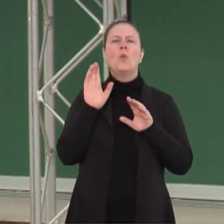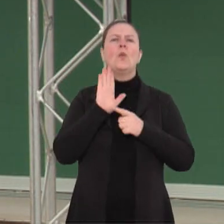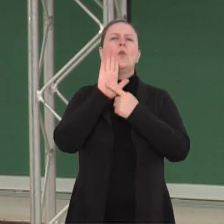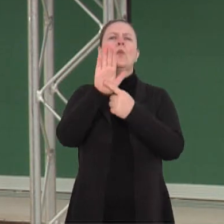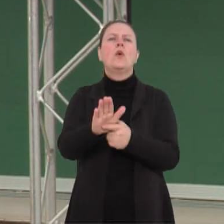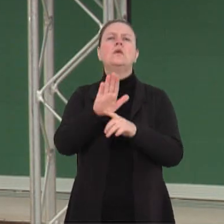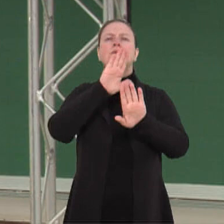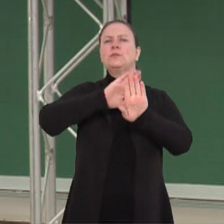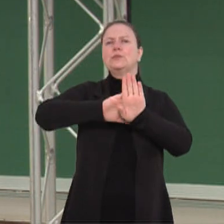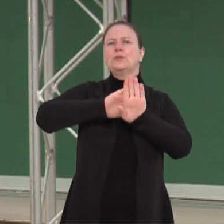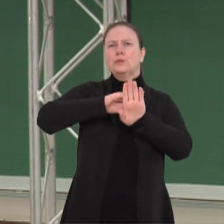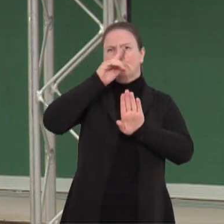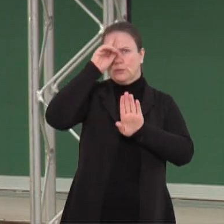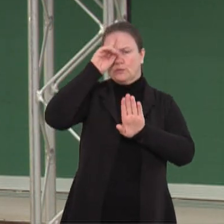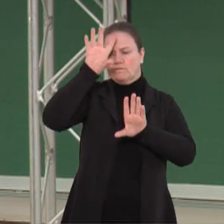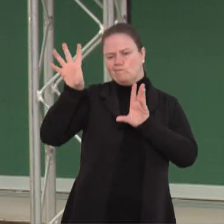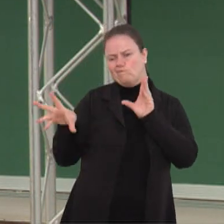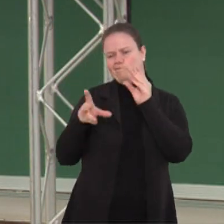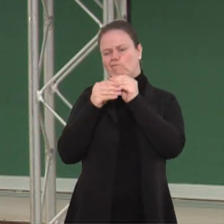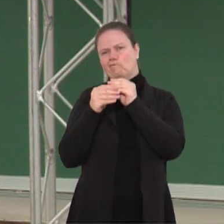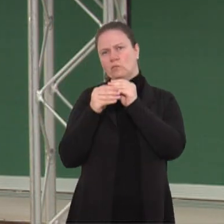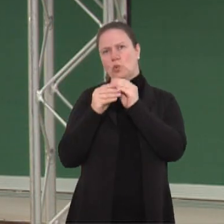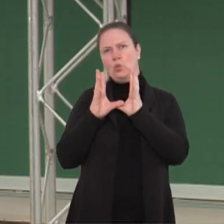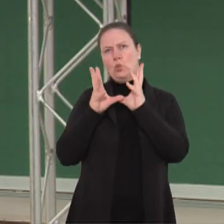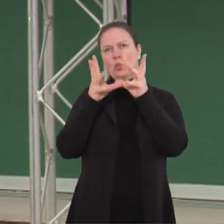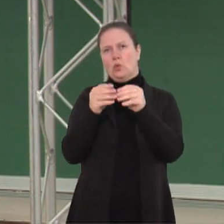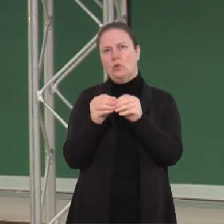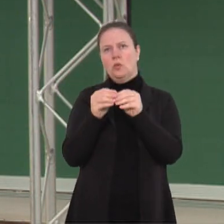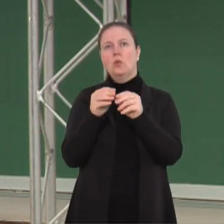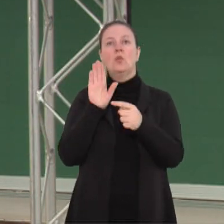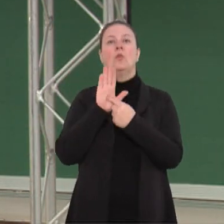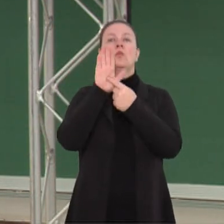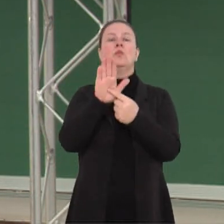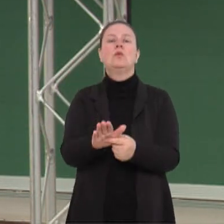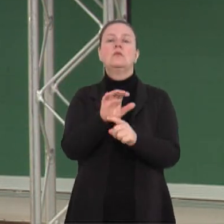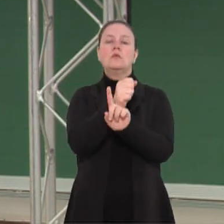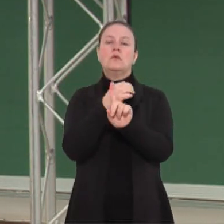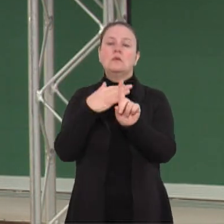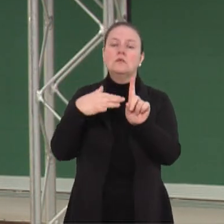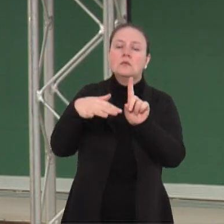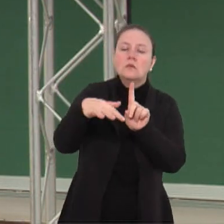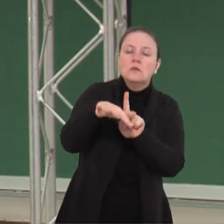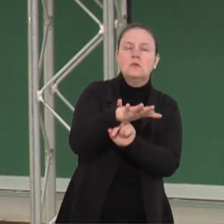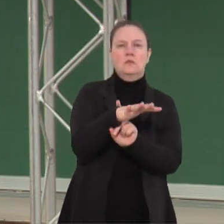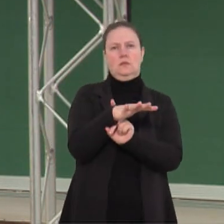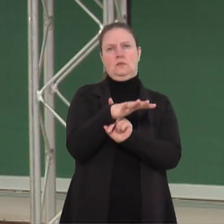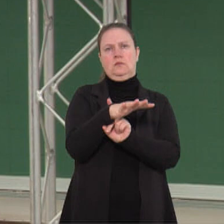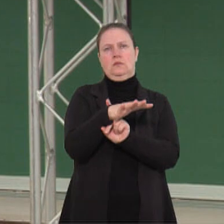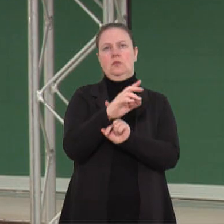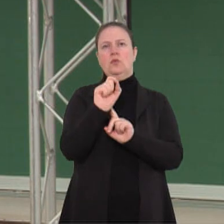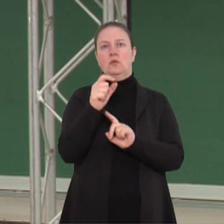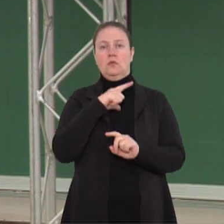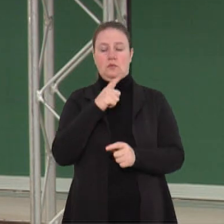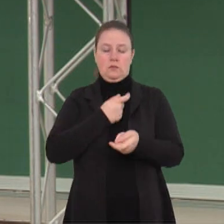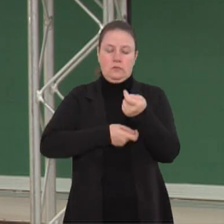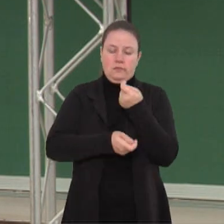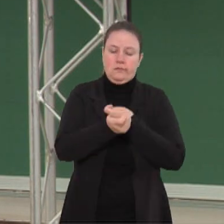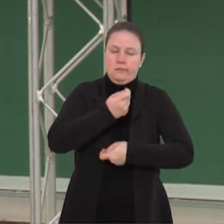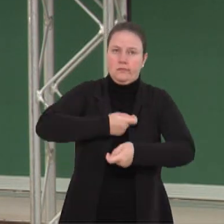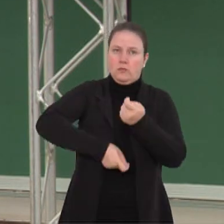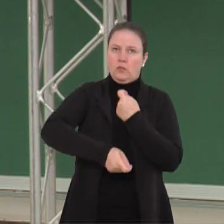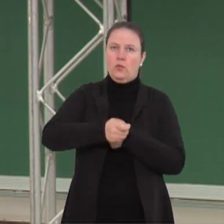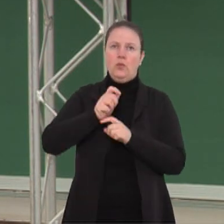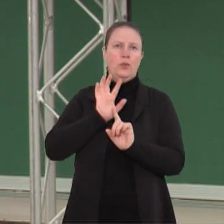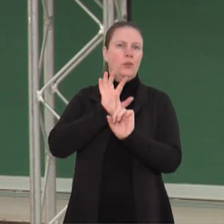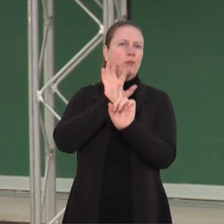impregnada em todos esses aspectos. Está mostrando a sociedade como um todo. A economia, que